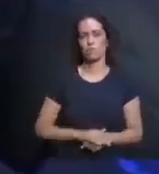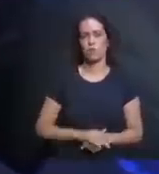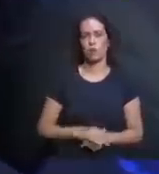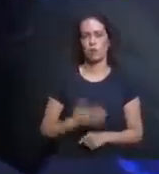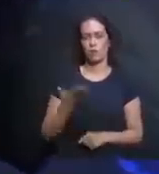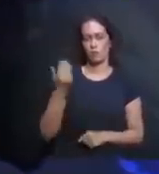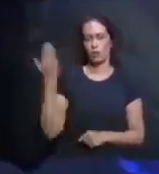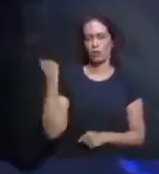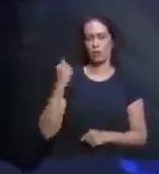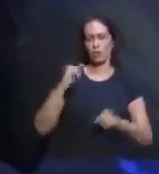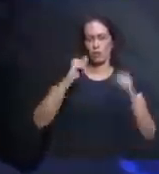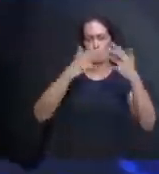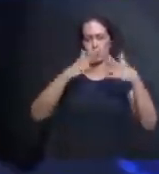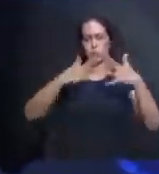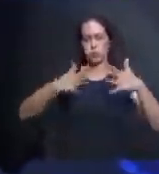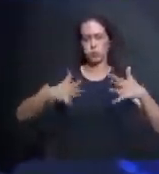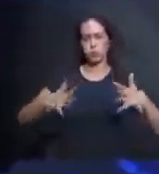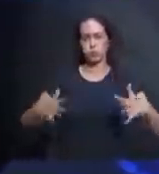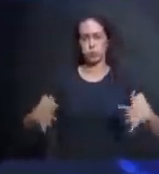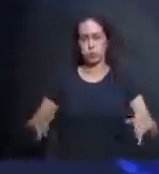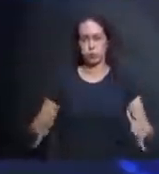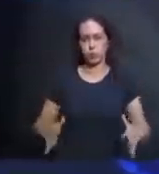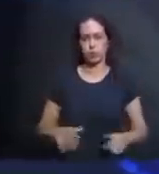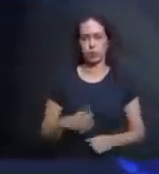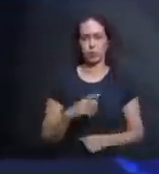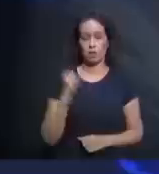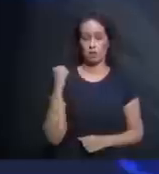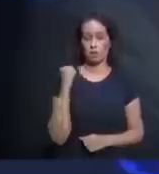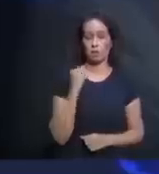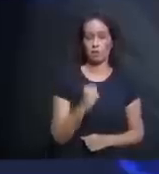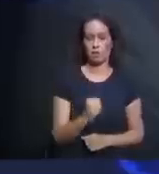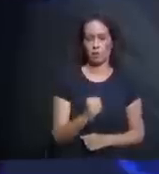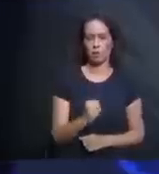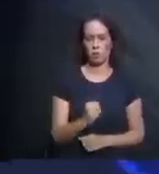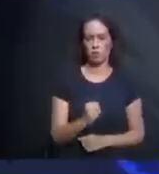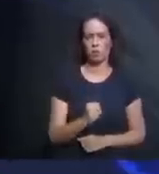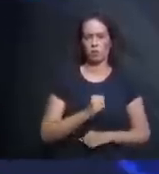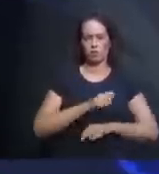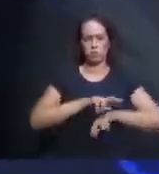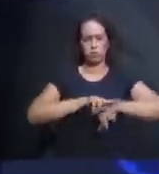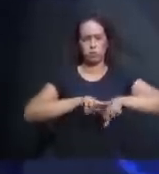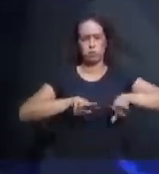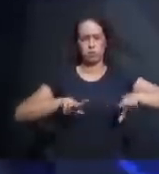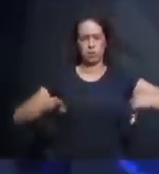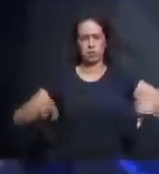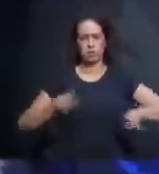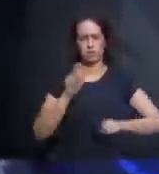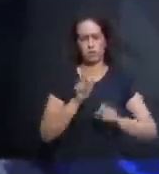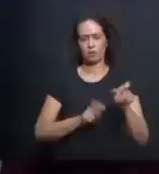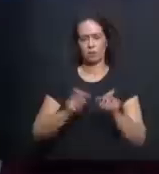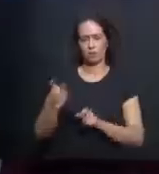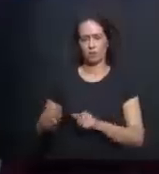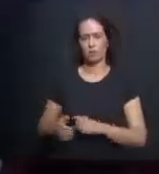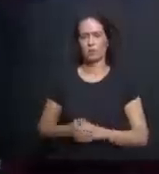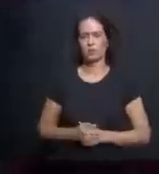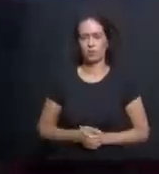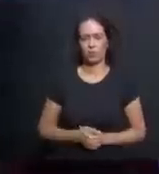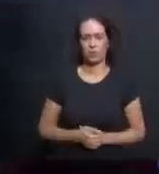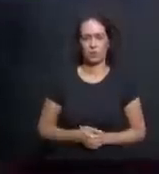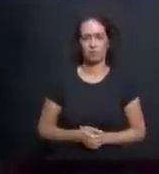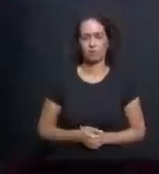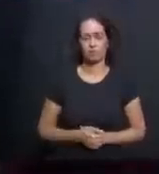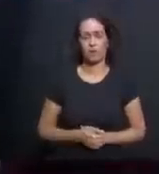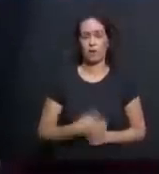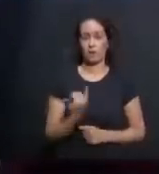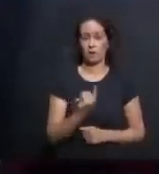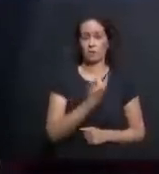que matou 350 mil pessoas. E quando a gente chegou, o Lázaro falou assim: ai, pastor, eu não tô me encaixando mais,